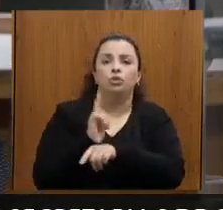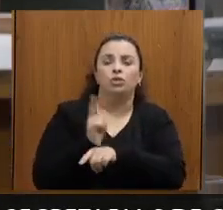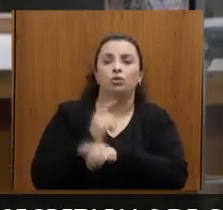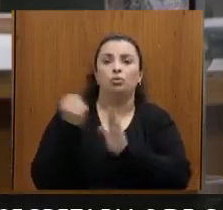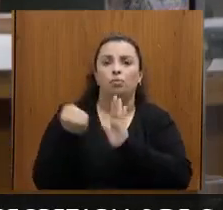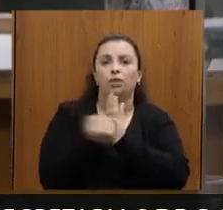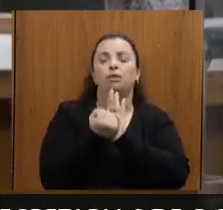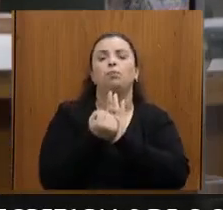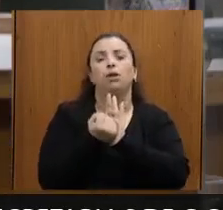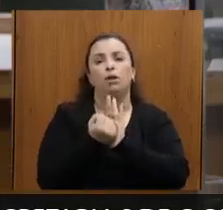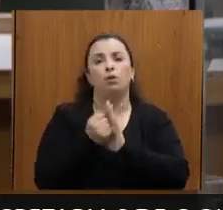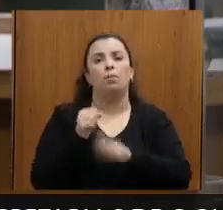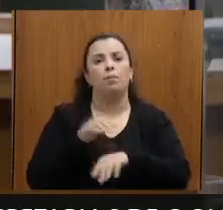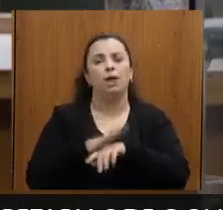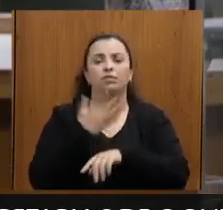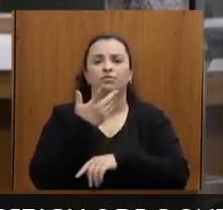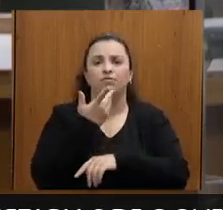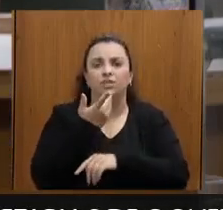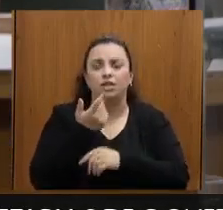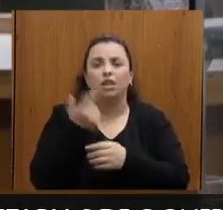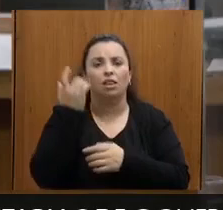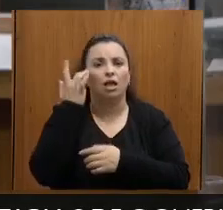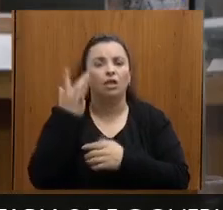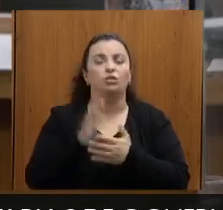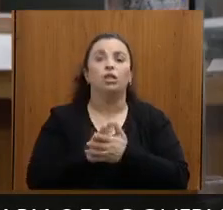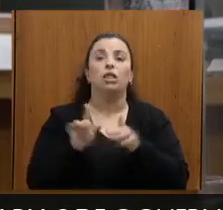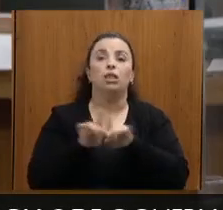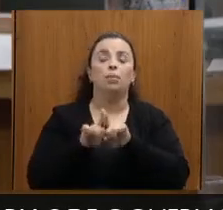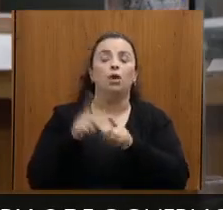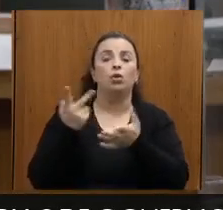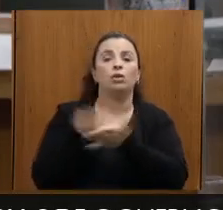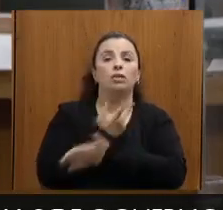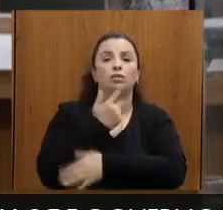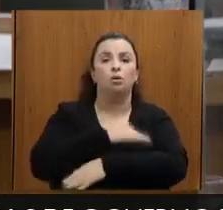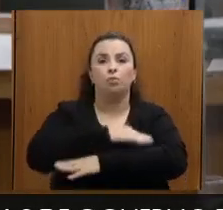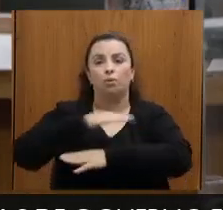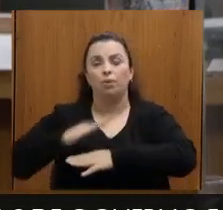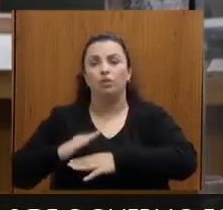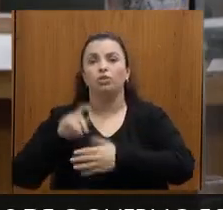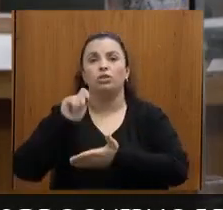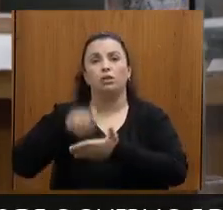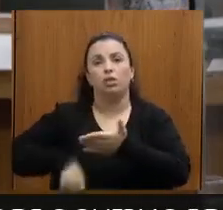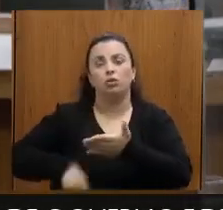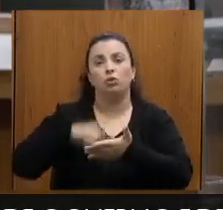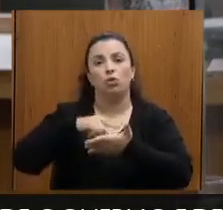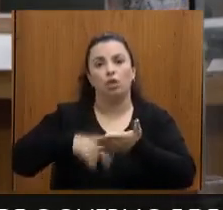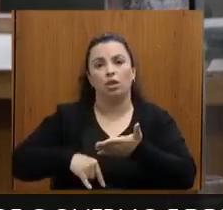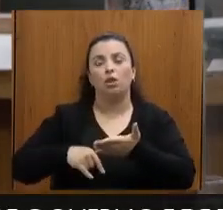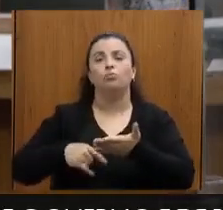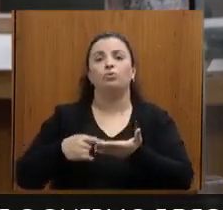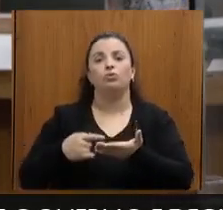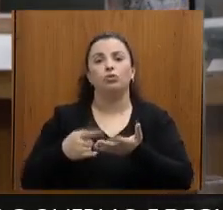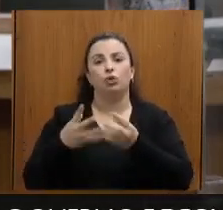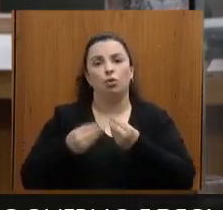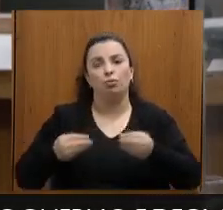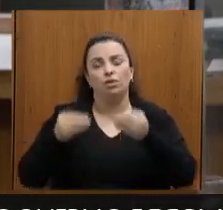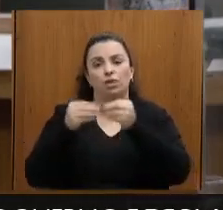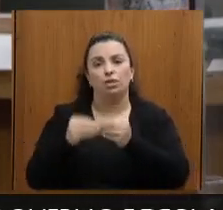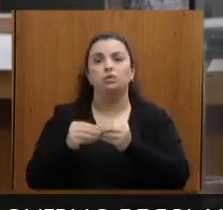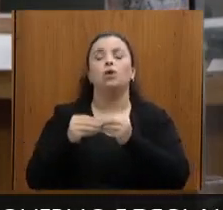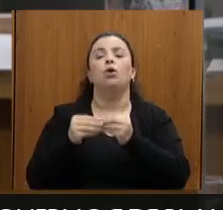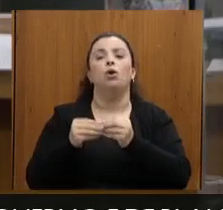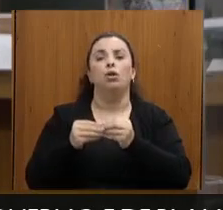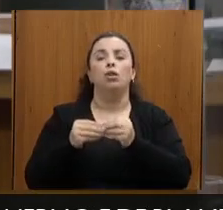em Brumadinho a assinatura do termo de reparação aos atingidos e compensação à sociedade mineira com a definição